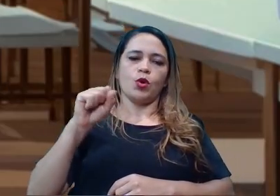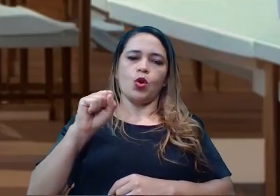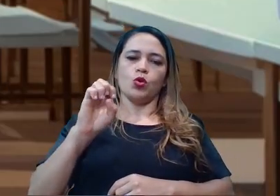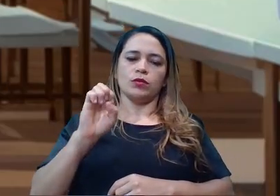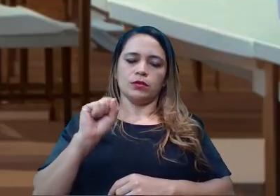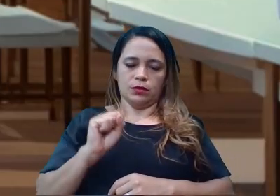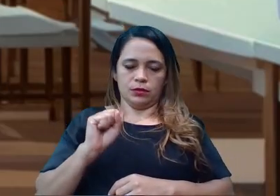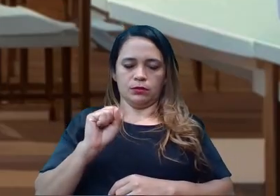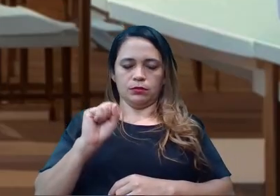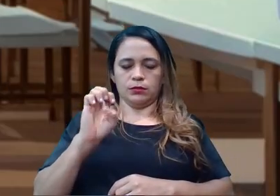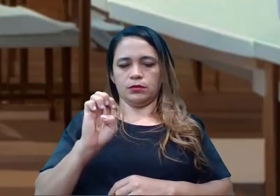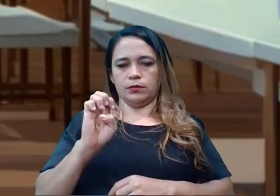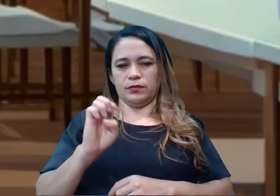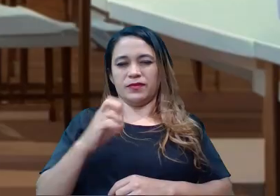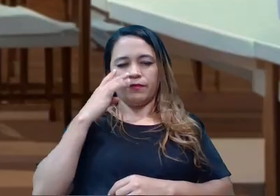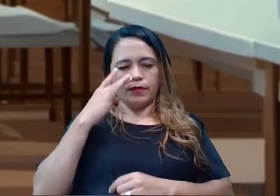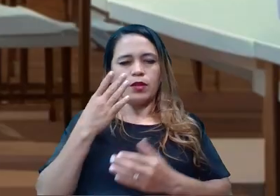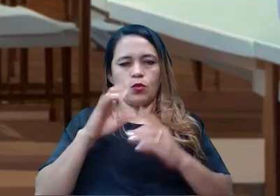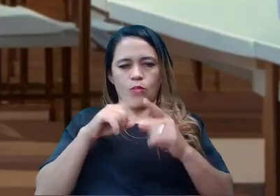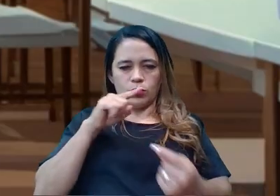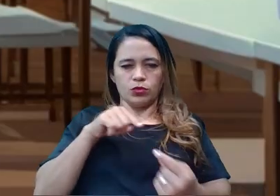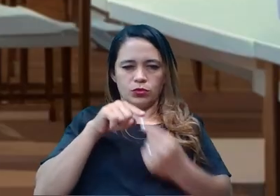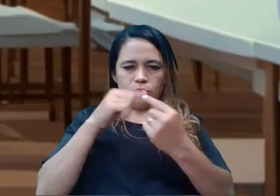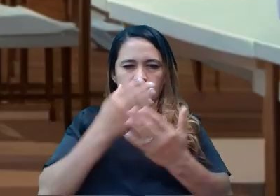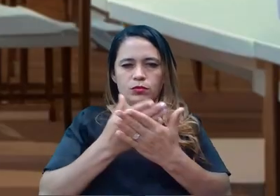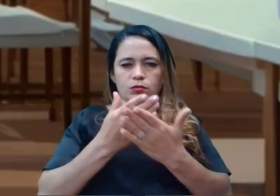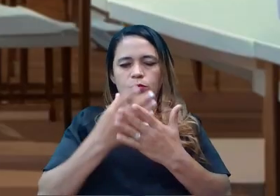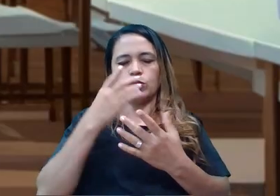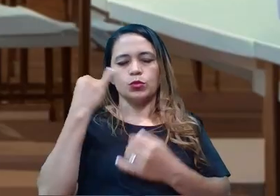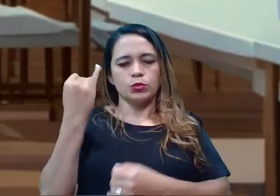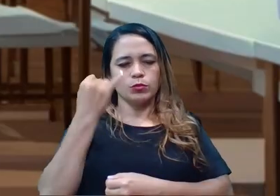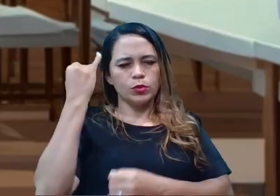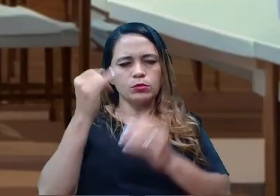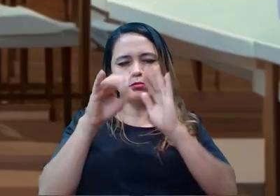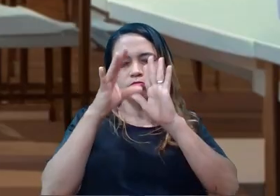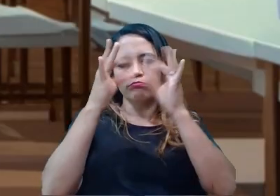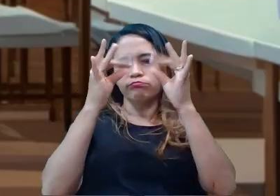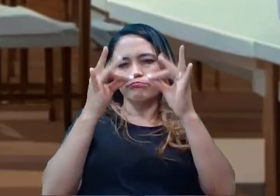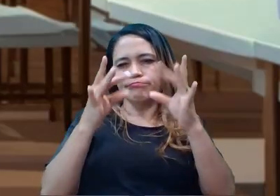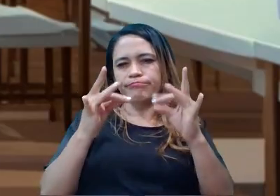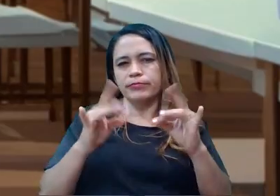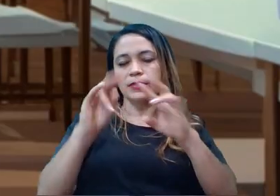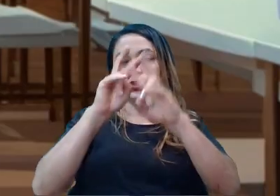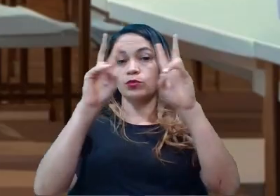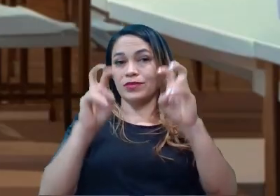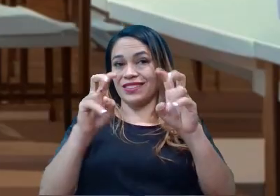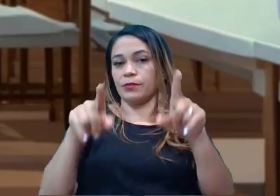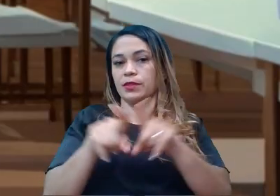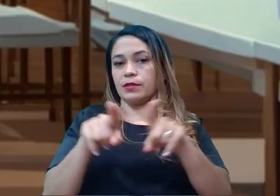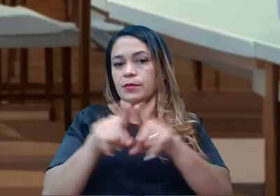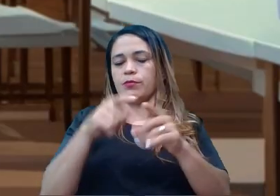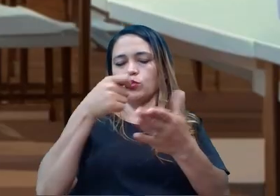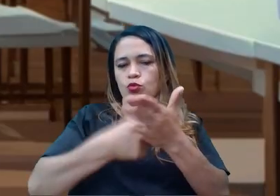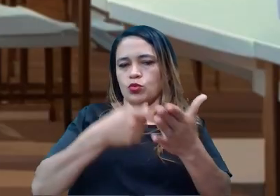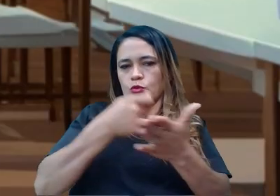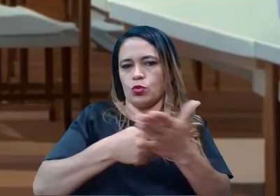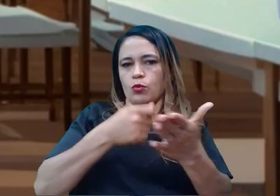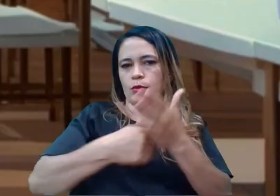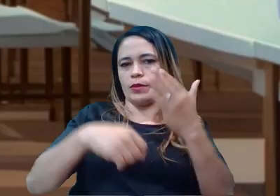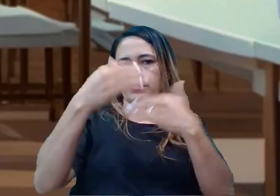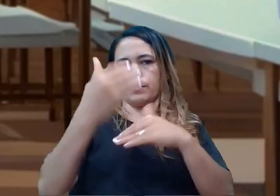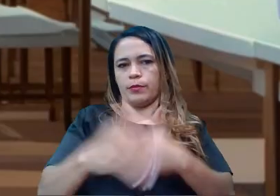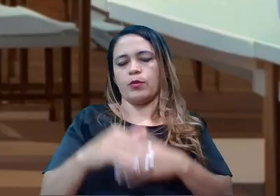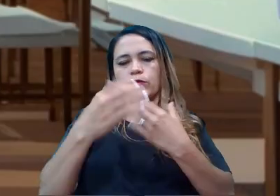esse. Uma aula bem densa, uma aula muito importante, muito detalhada, mas de um tema que também é cobrado assim da gente nas